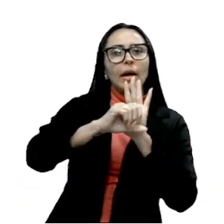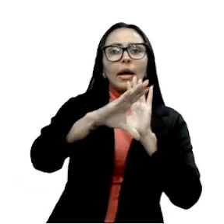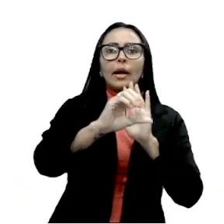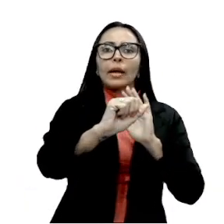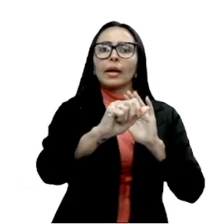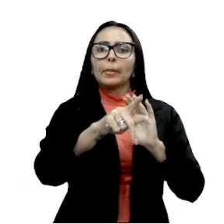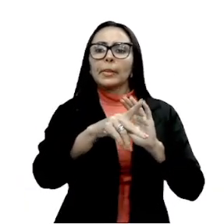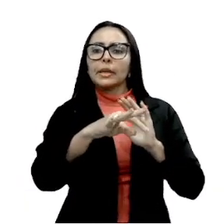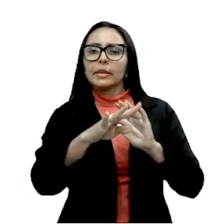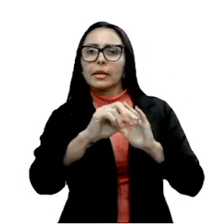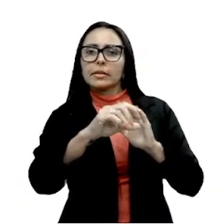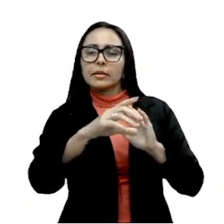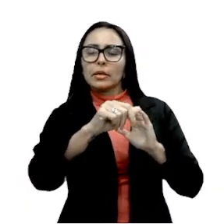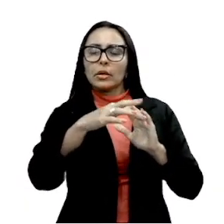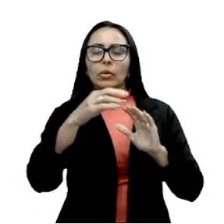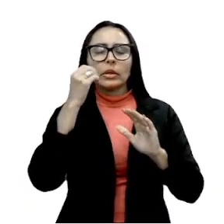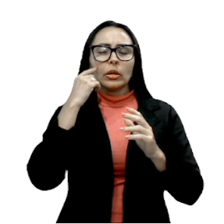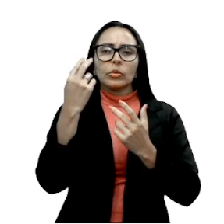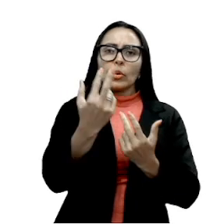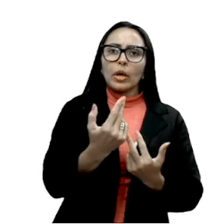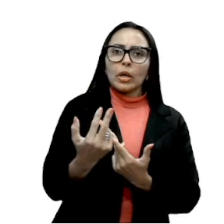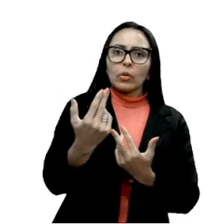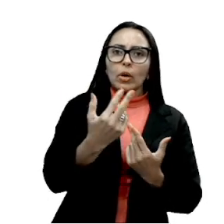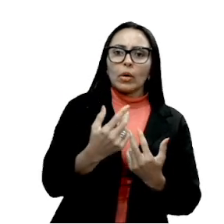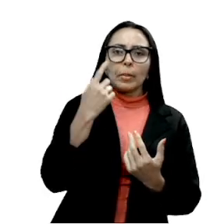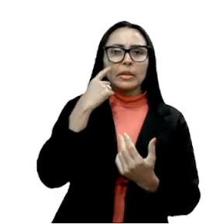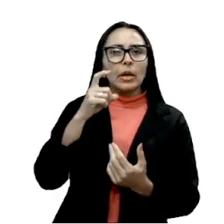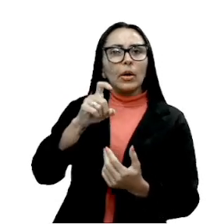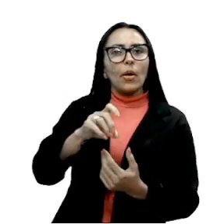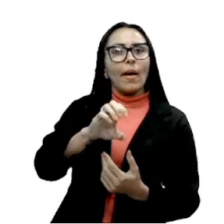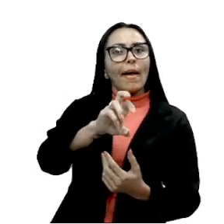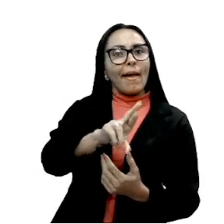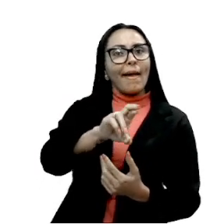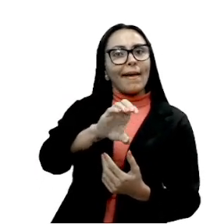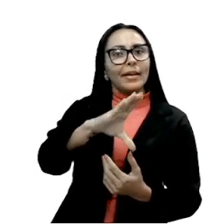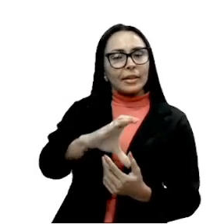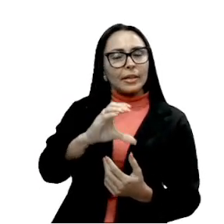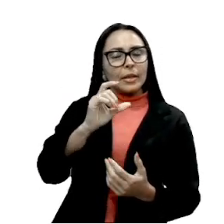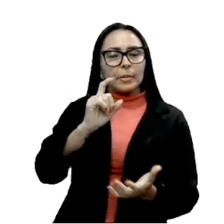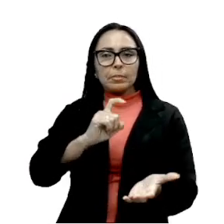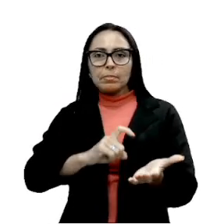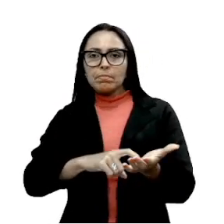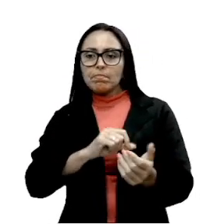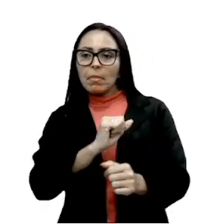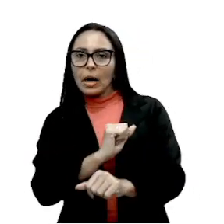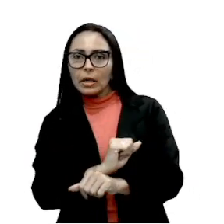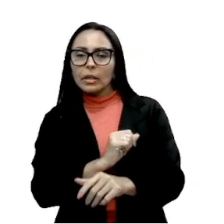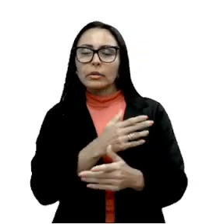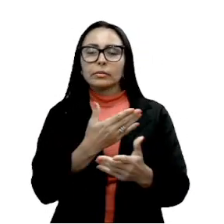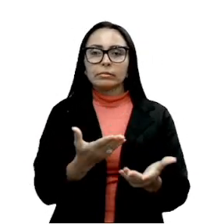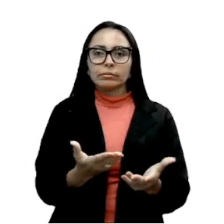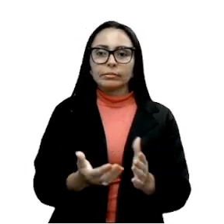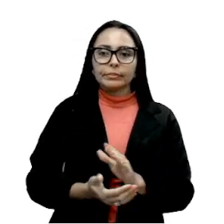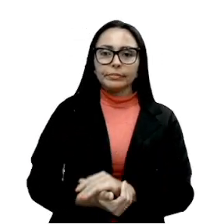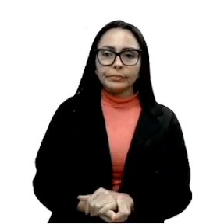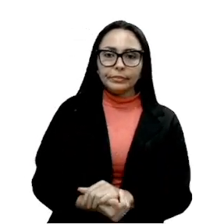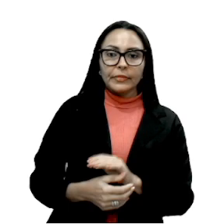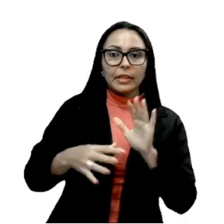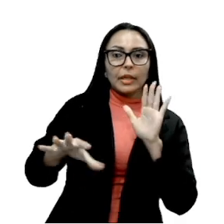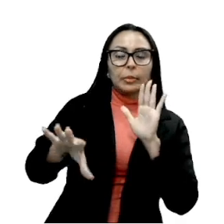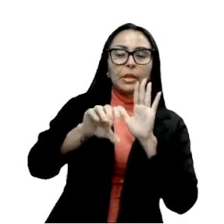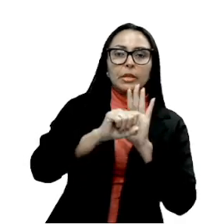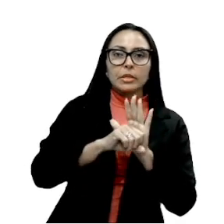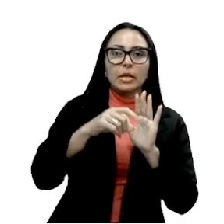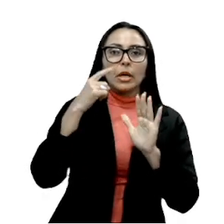só colocar a câmera, apertar o botão REC e depois apertar o botão pausa e o trabalho está feito? Captação é tudo igual?